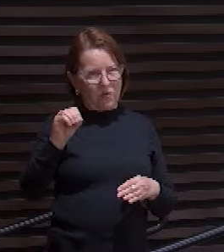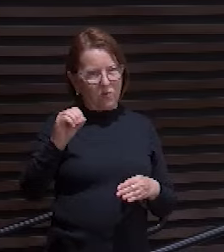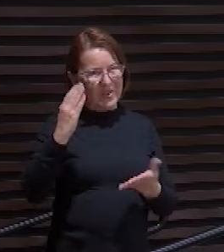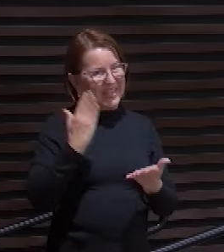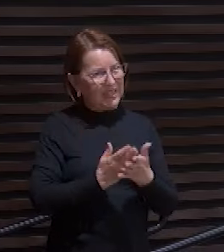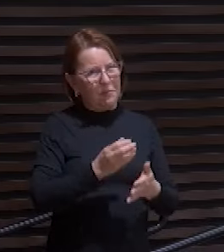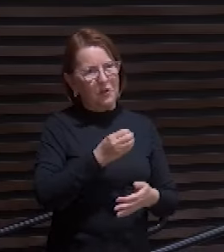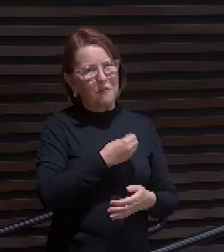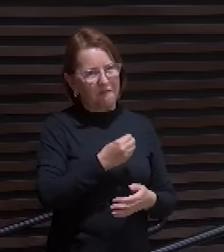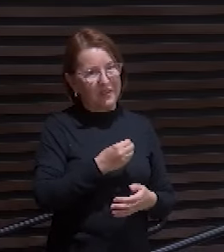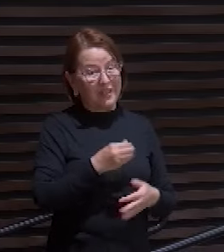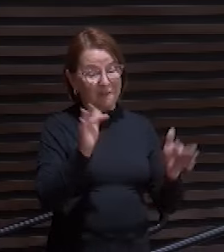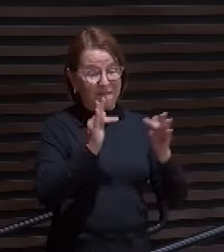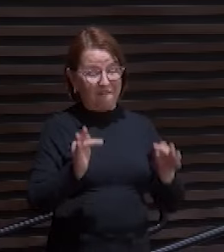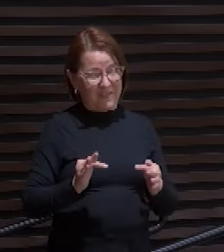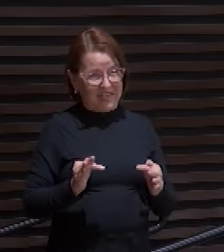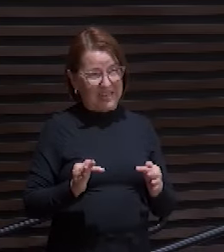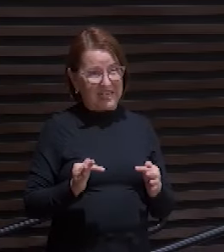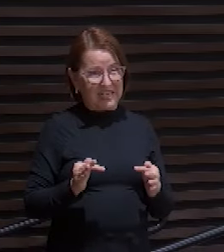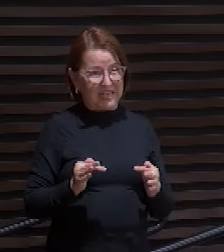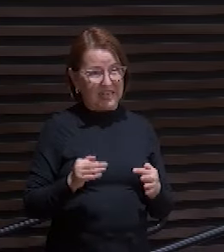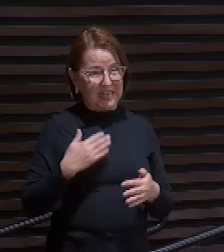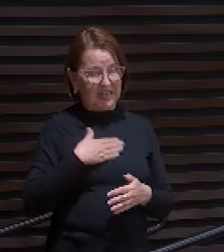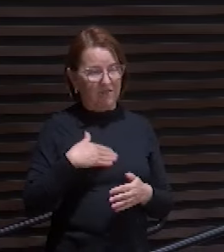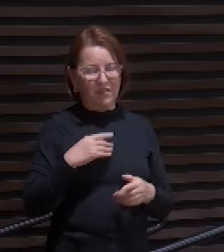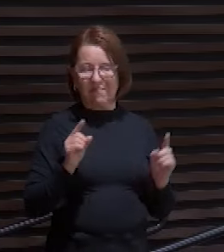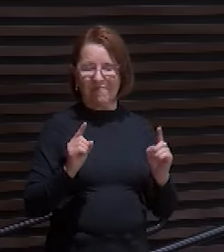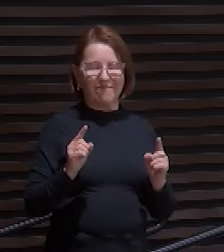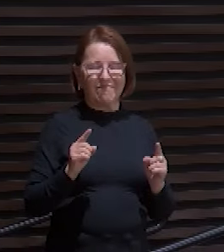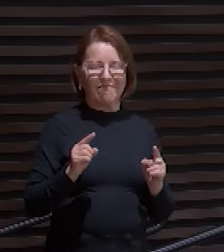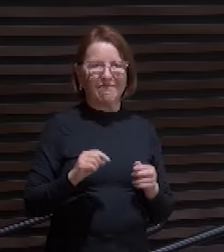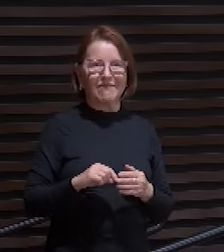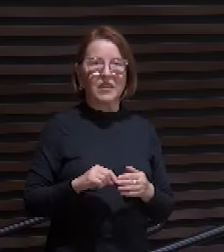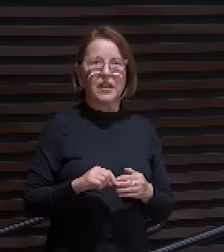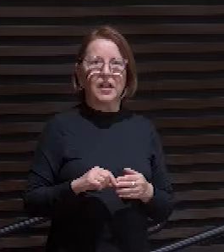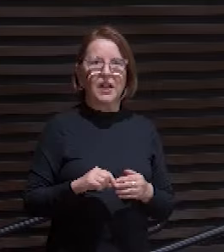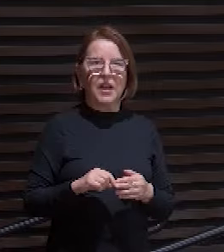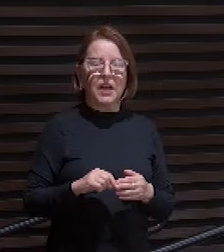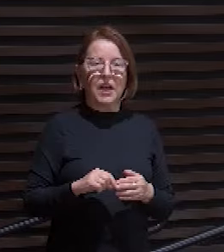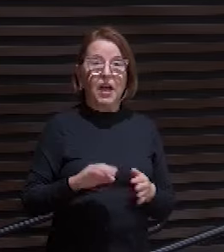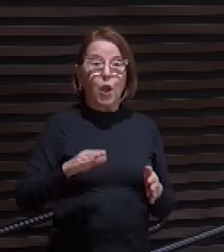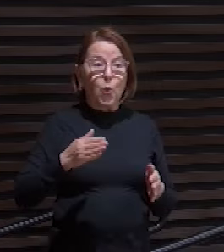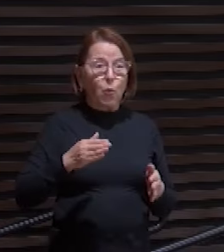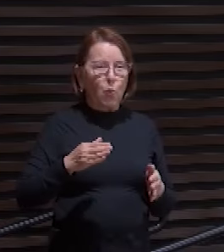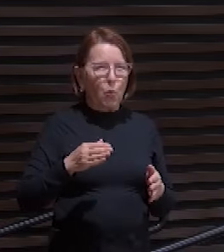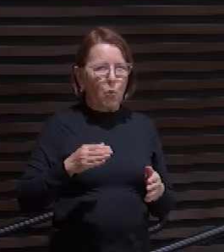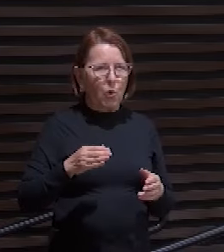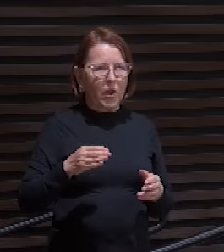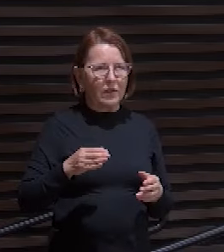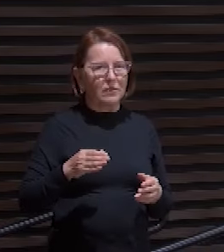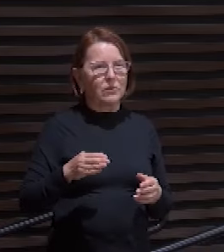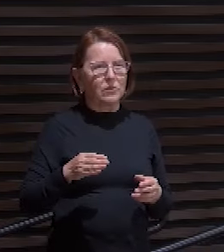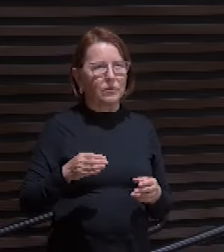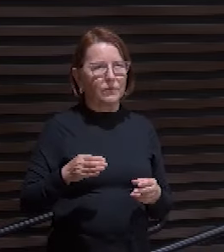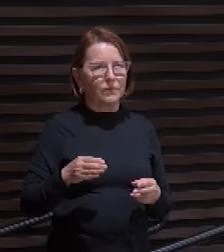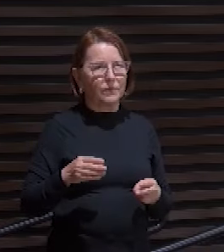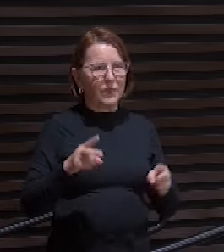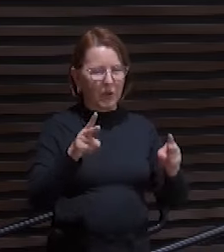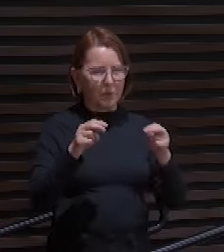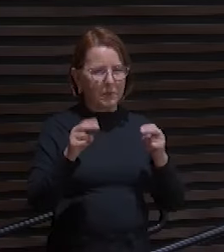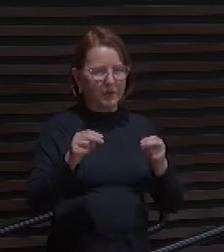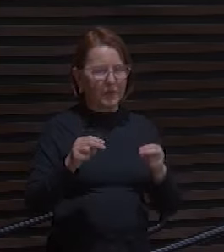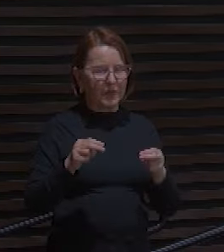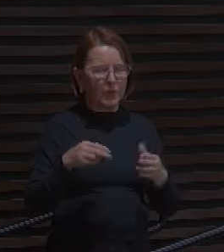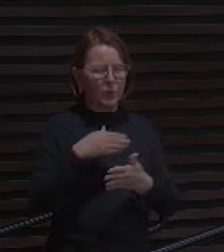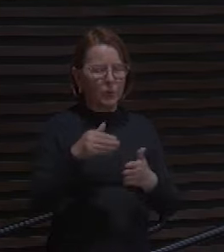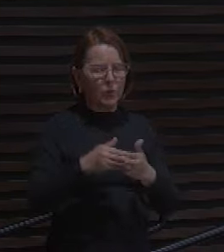conclui: contudo, quando avaliei tudo que as minhas mãos haviam feito e o trabalho que eu tanto me